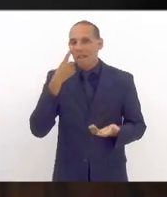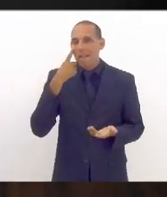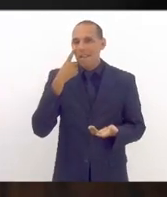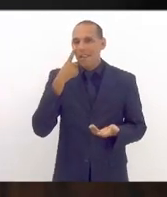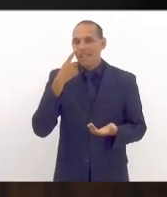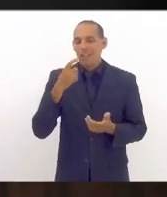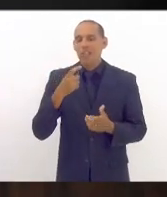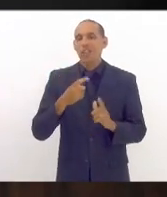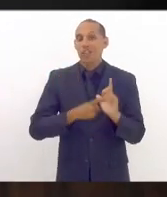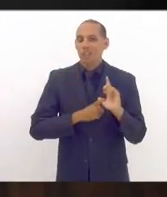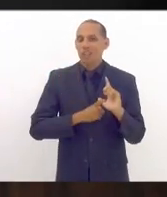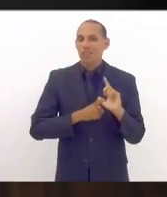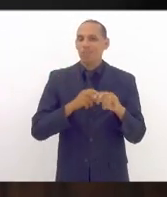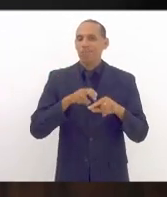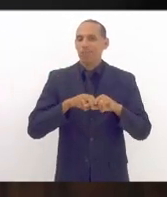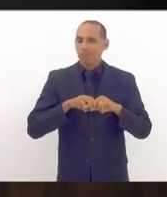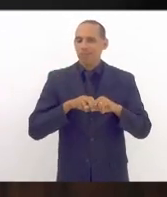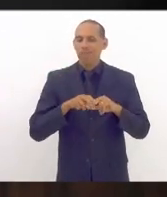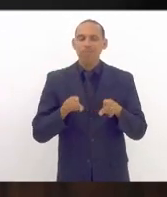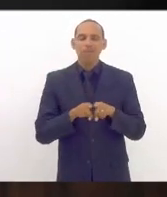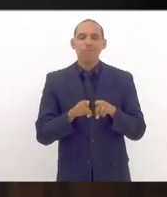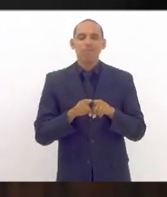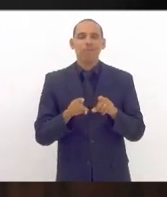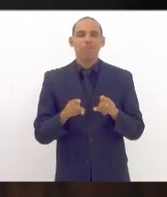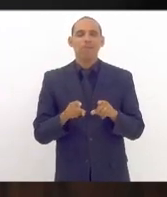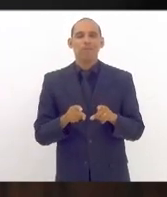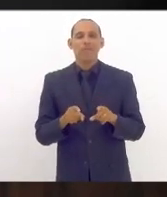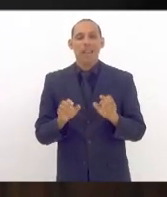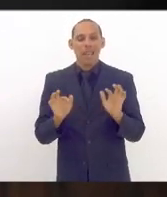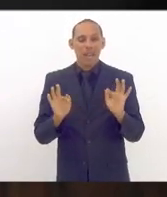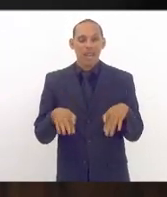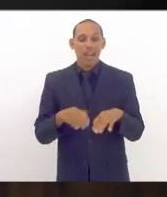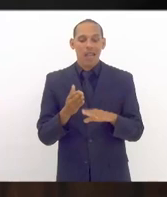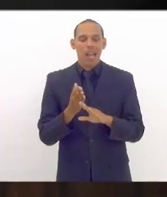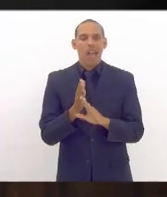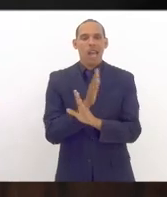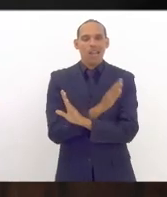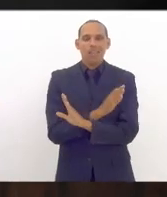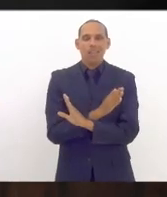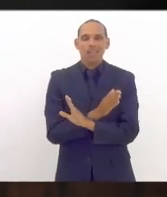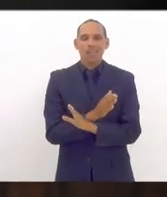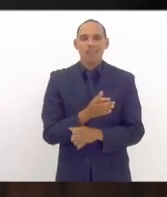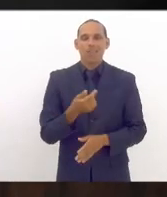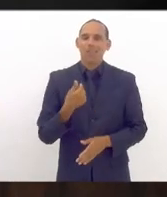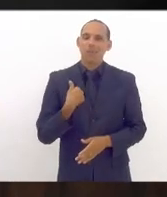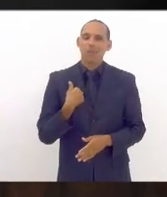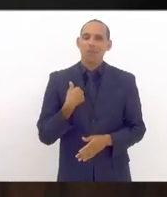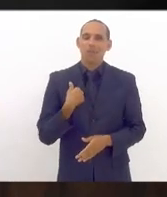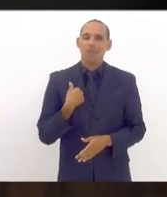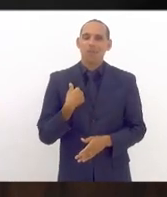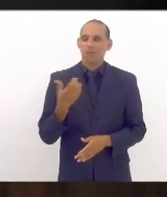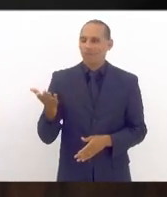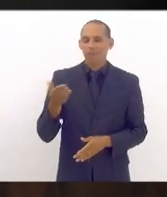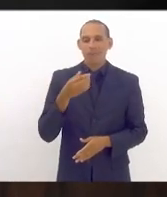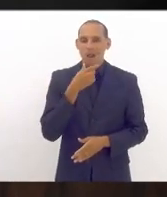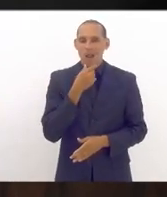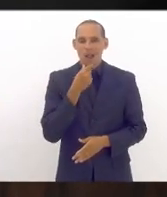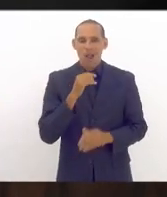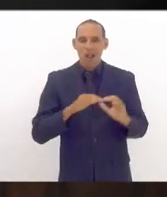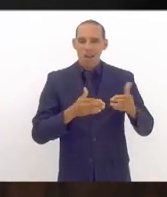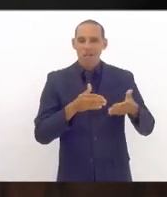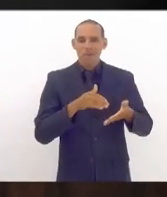e antes de encerrar eu fiquei agora pouco aqui foi meu tesoureiro aqui o nosso